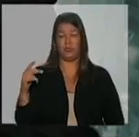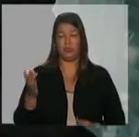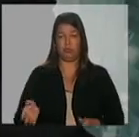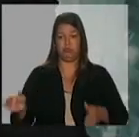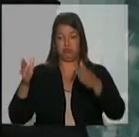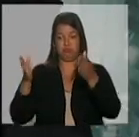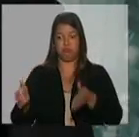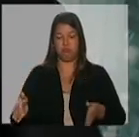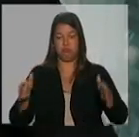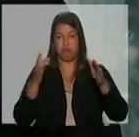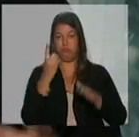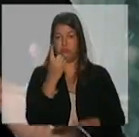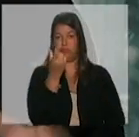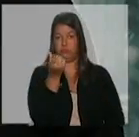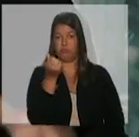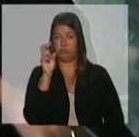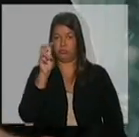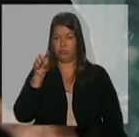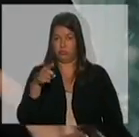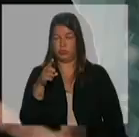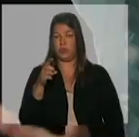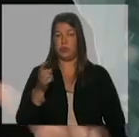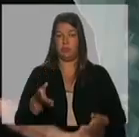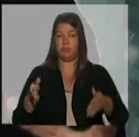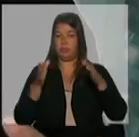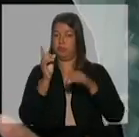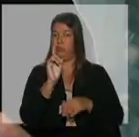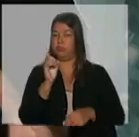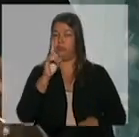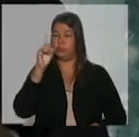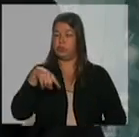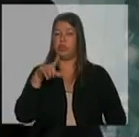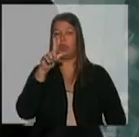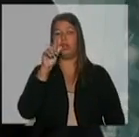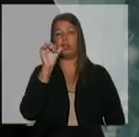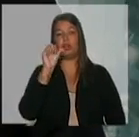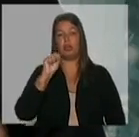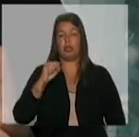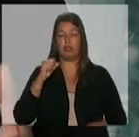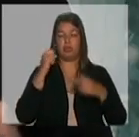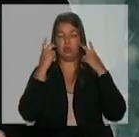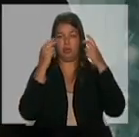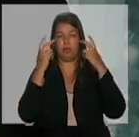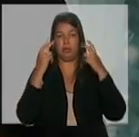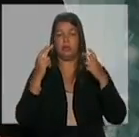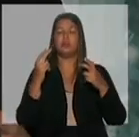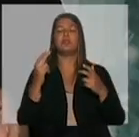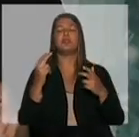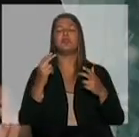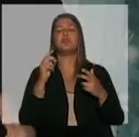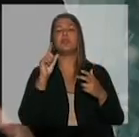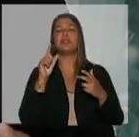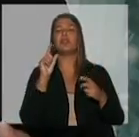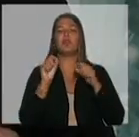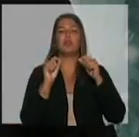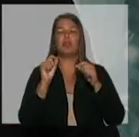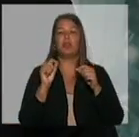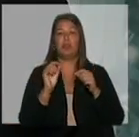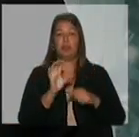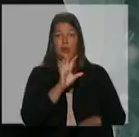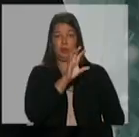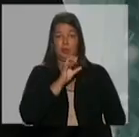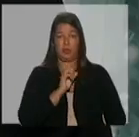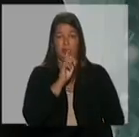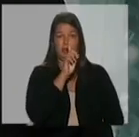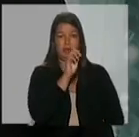de 165 mil barris. Estamos falando da unidade de processamento de gás natural. O que essa unidade faz? Como o nome diz, ela processa gás natural.